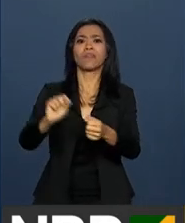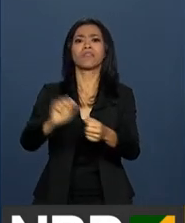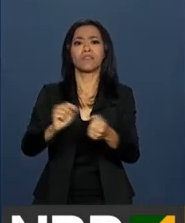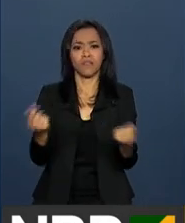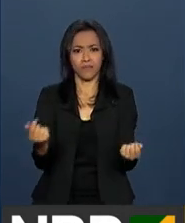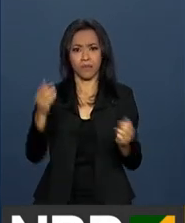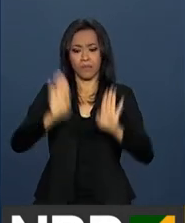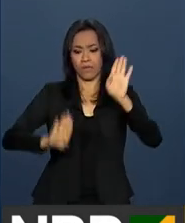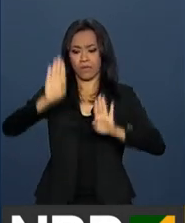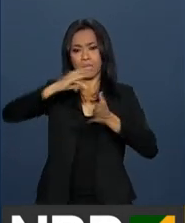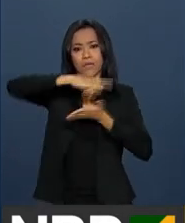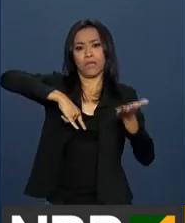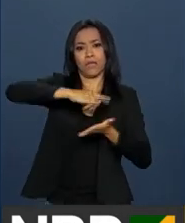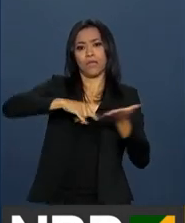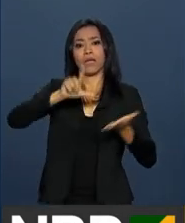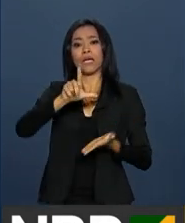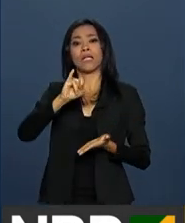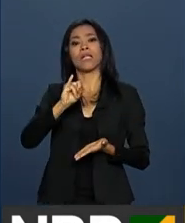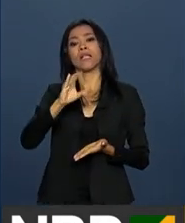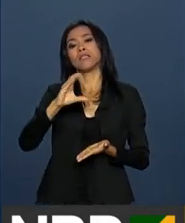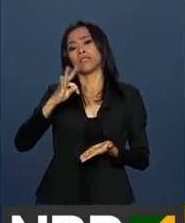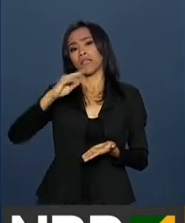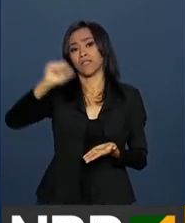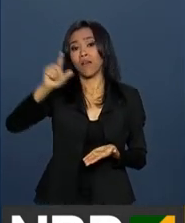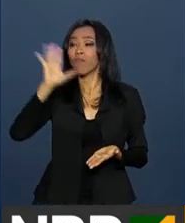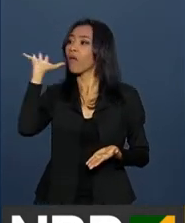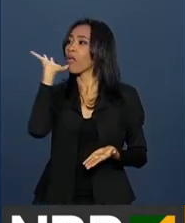do que realmente executar desde já.